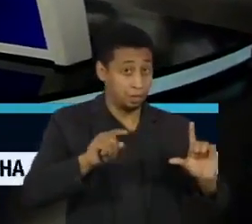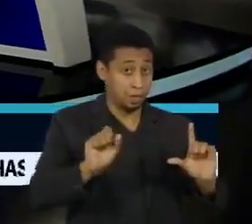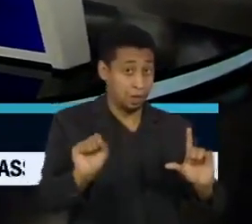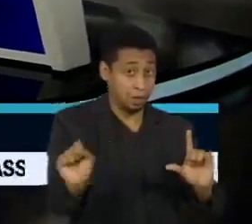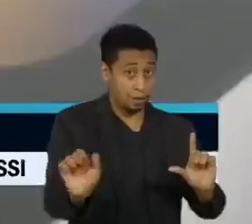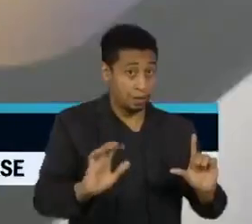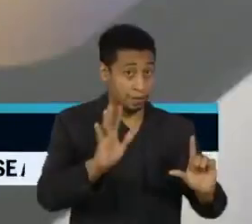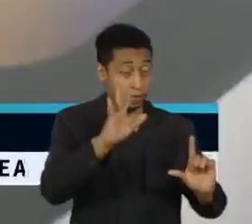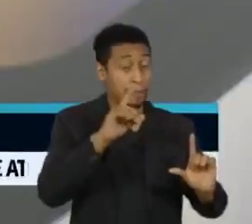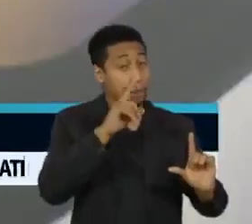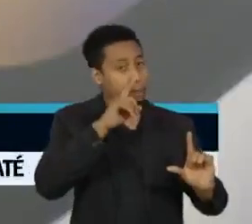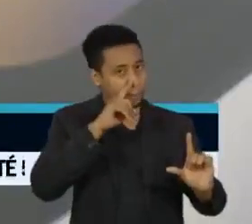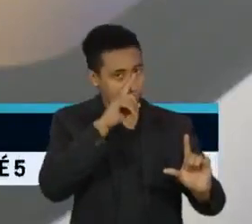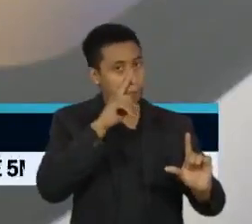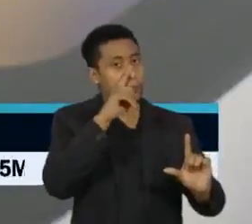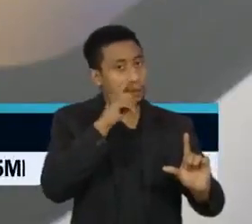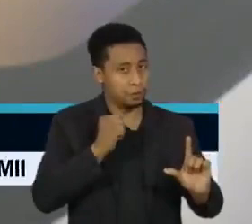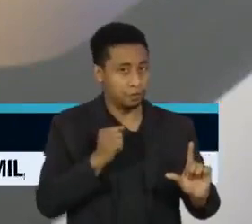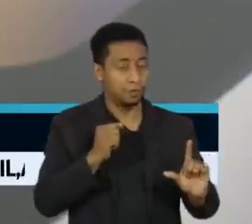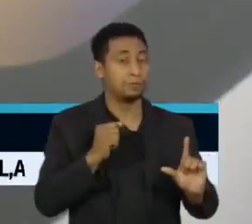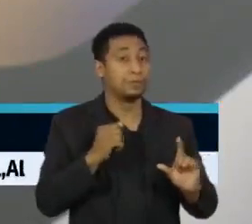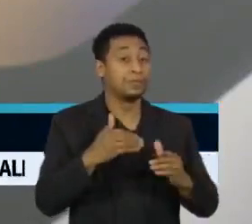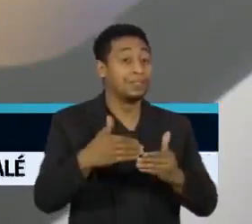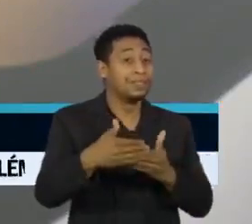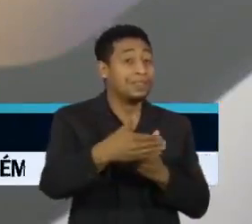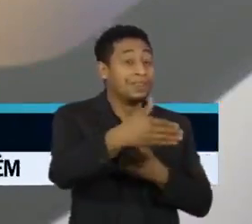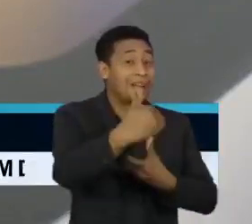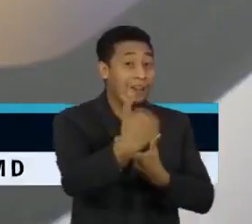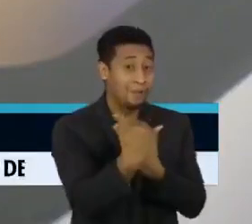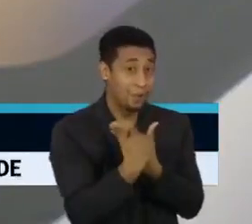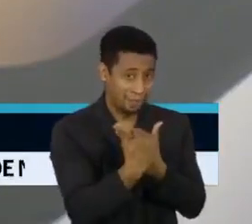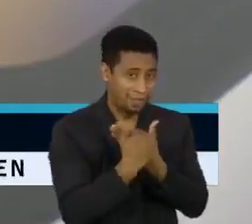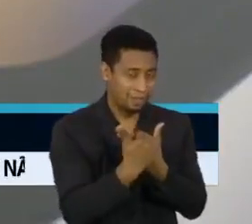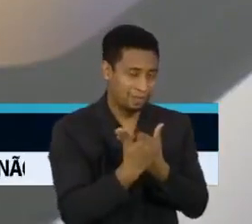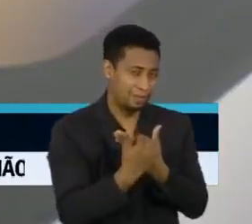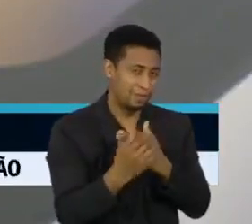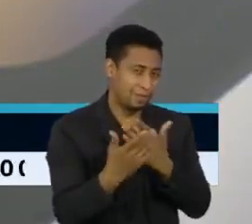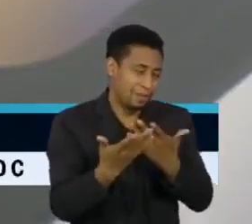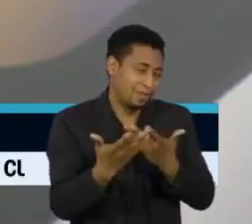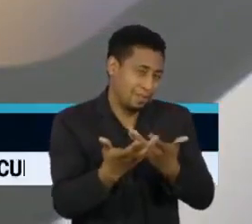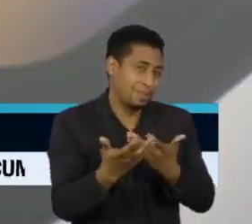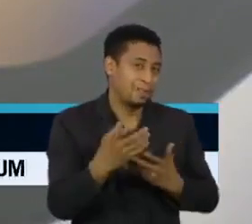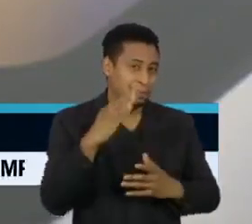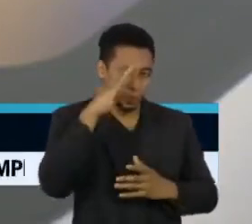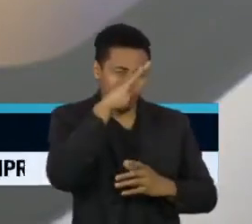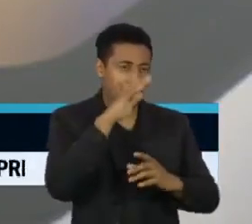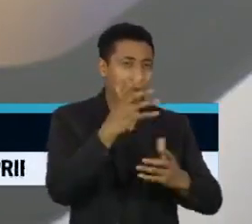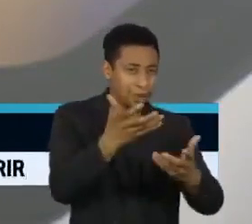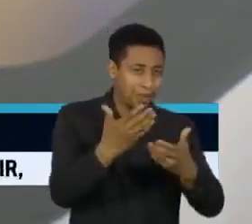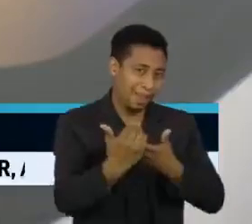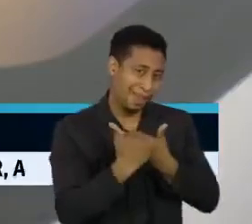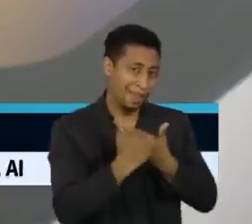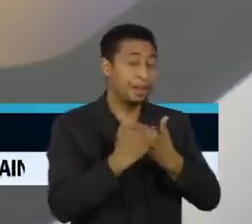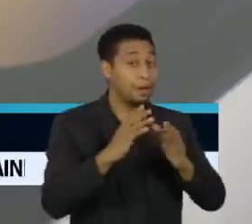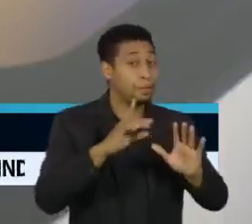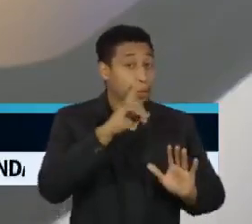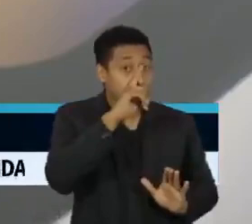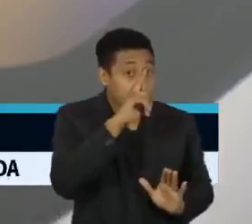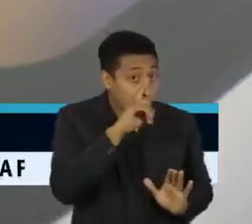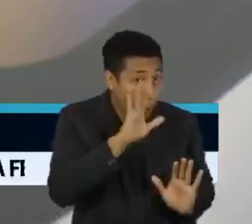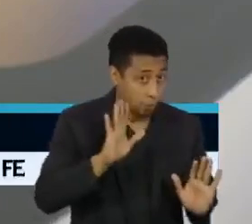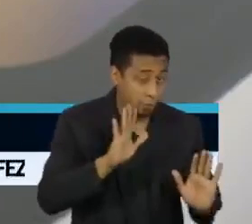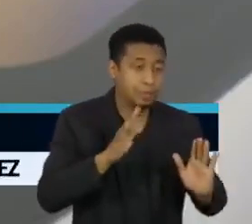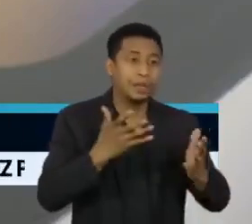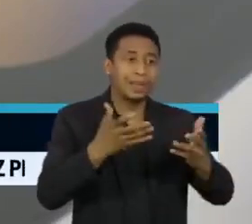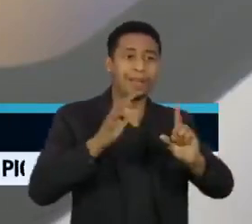bastante perigoso para as ambições eleitorais do presidente Jair Bolsonaro. Por quê? Porque eles estão apostando tudo em um Auxílio Brasil, que